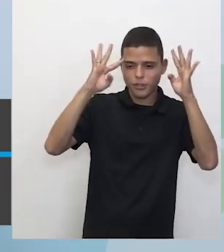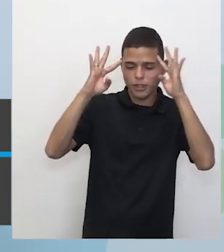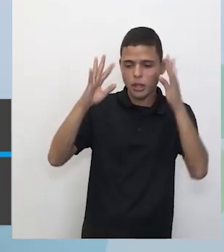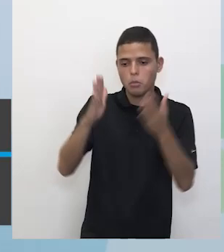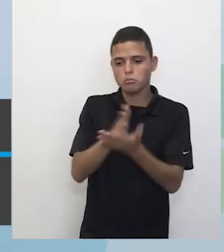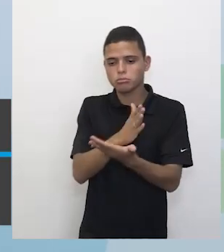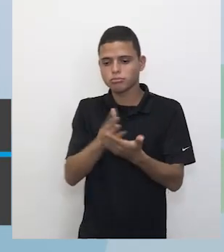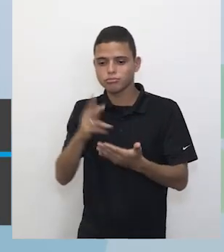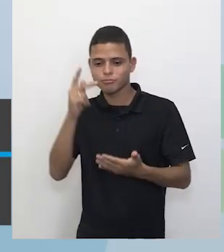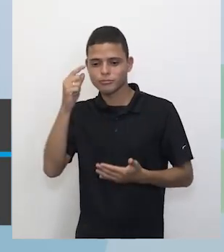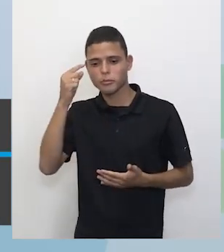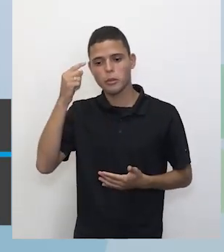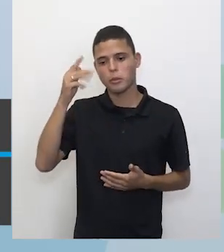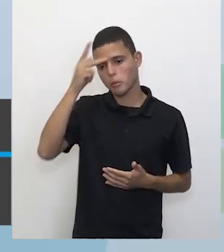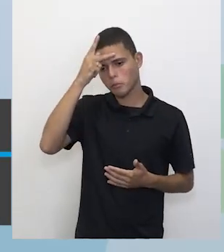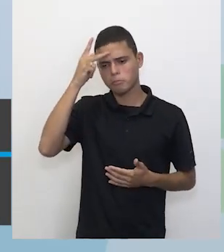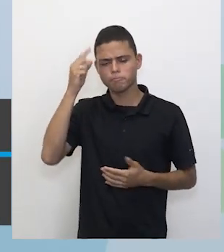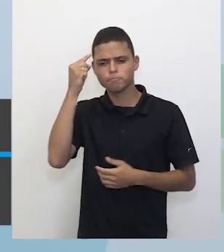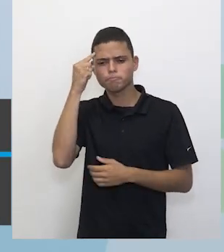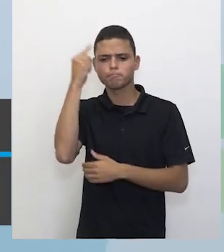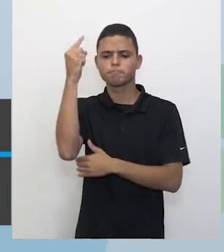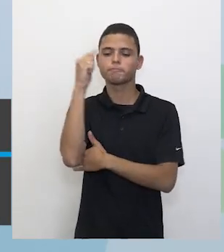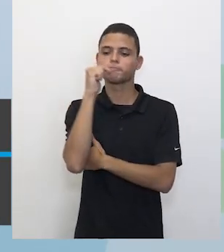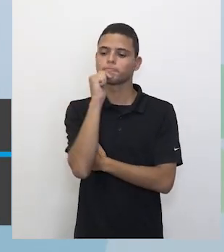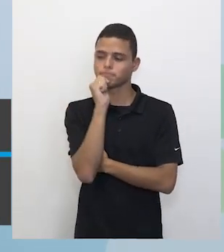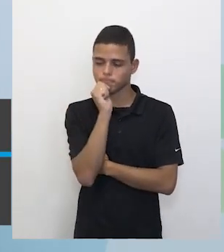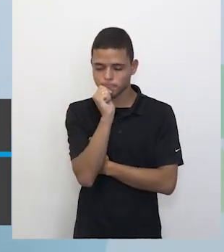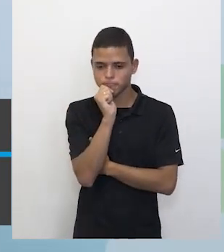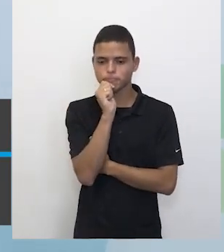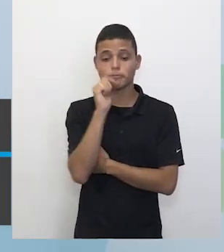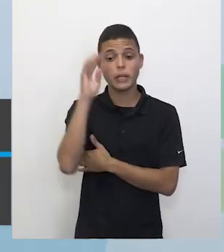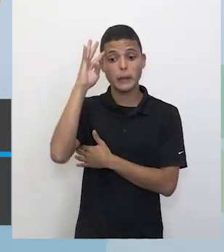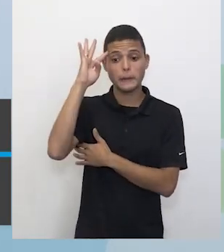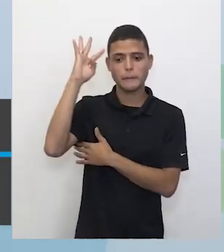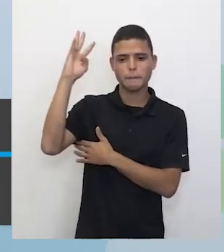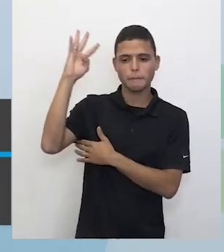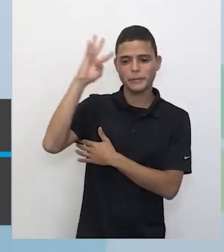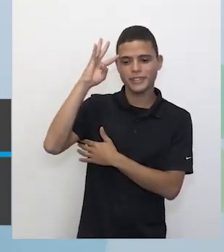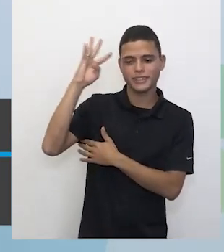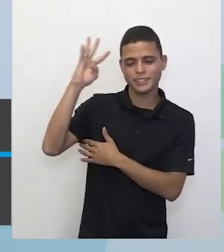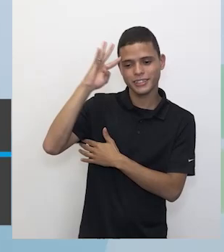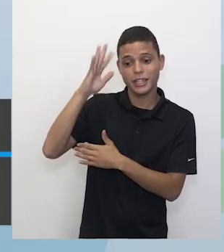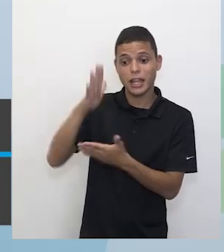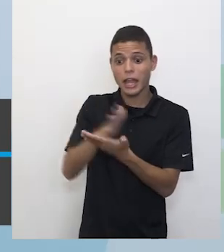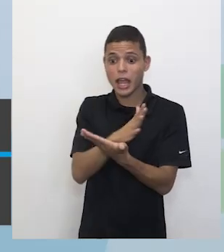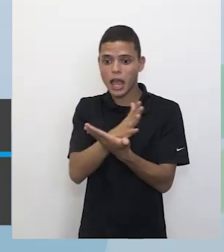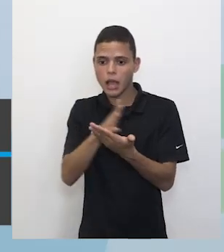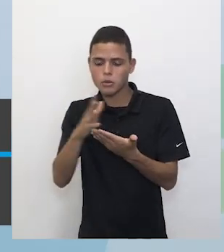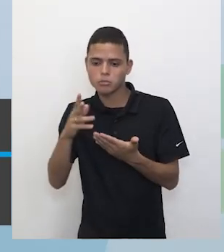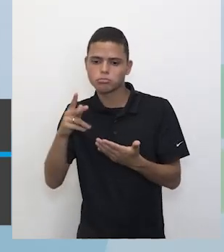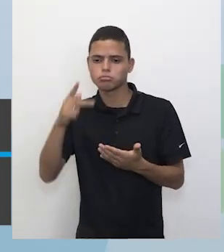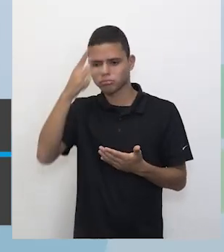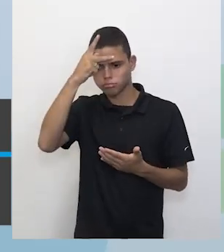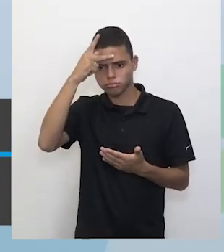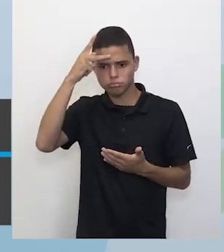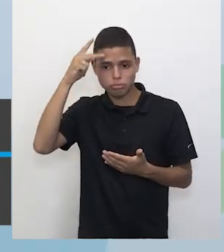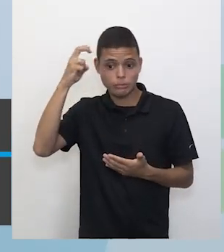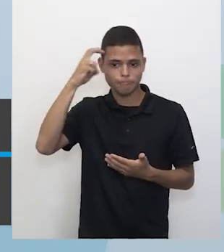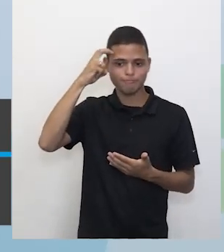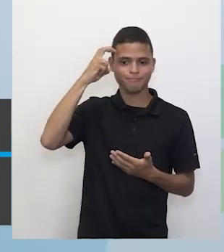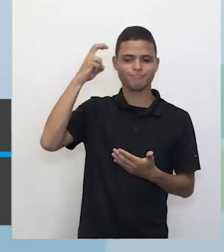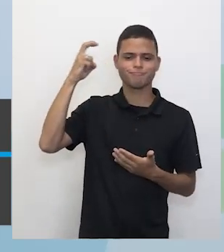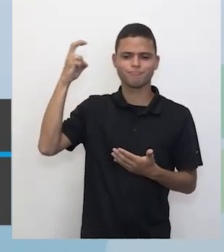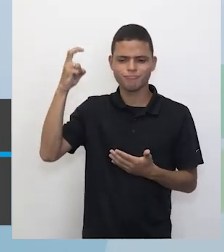cabeças. Inclusive sobre algumas cabeças absolutamente engenhosas e geniais, não é?